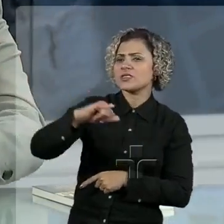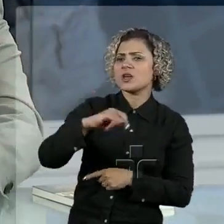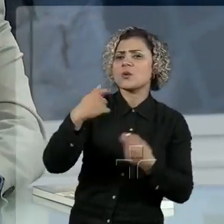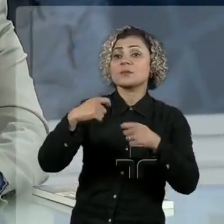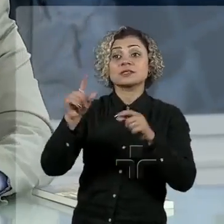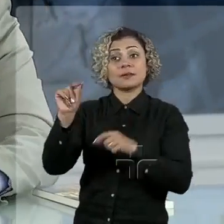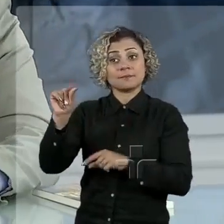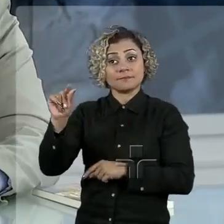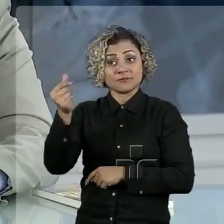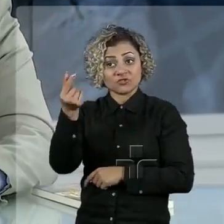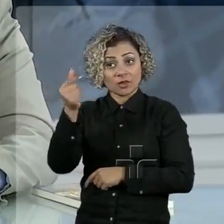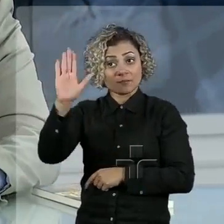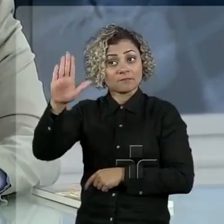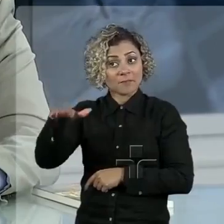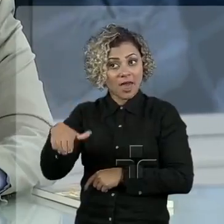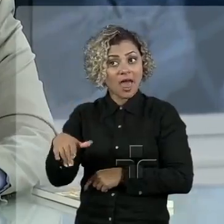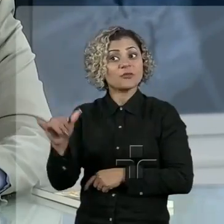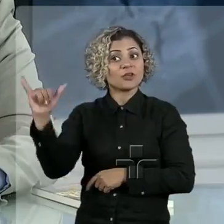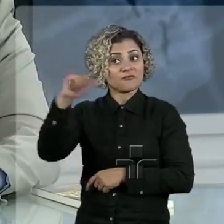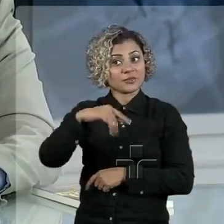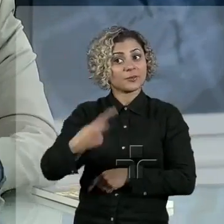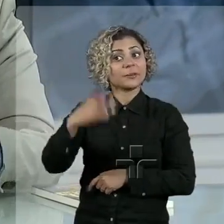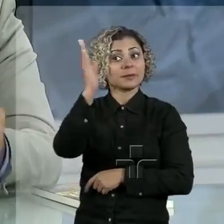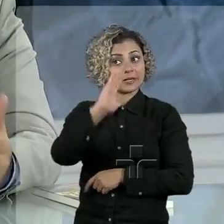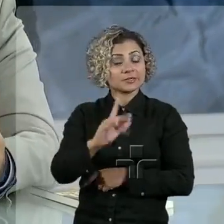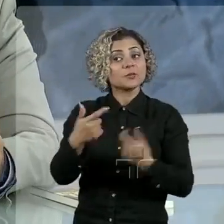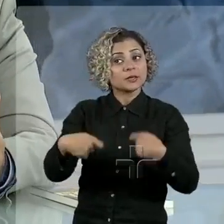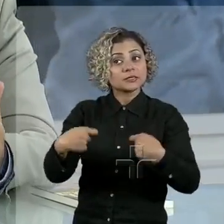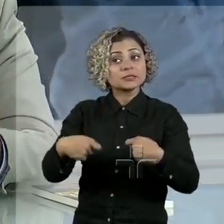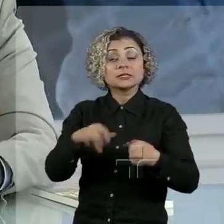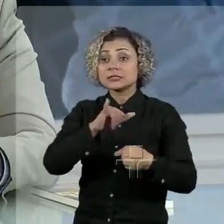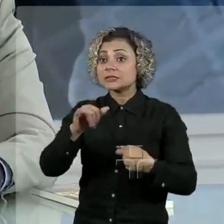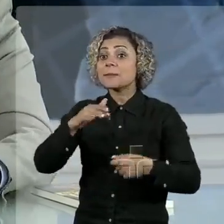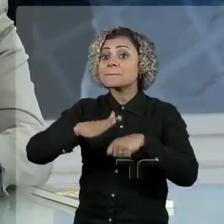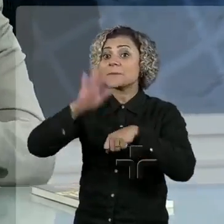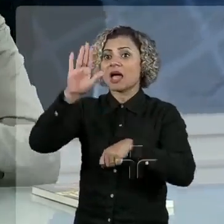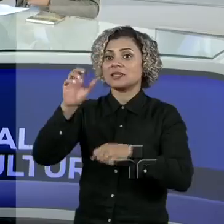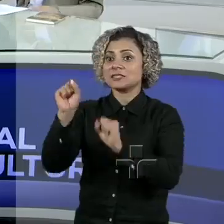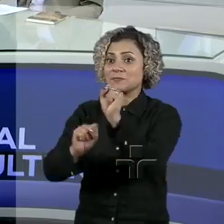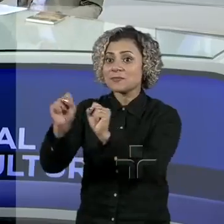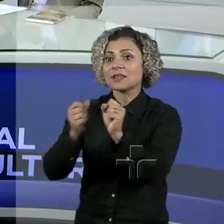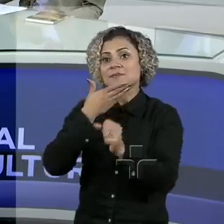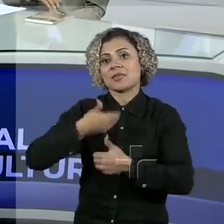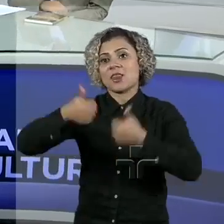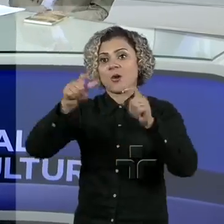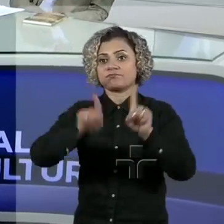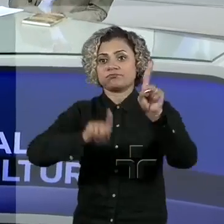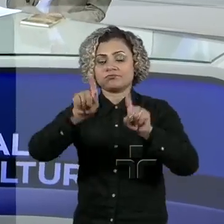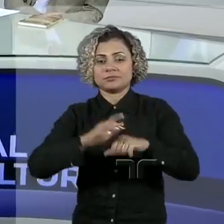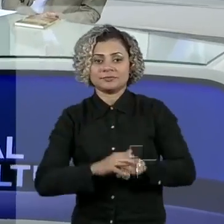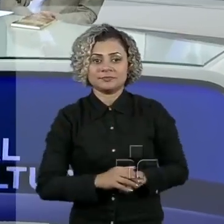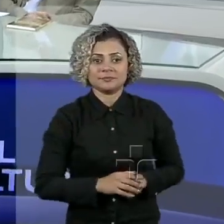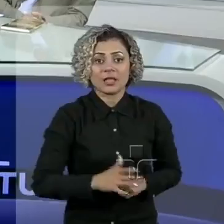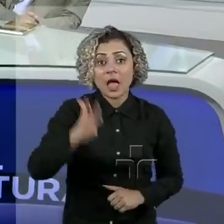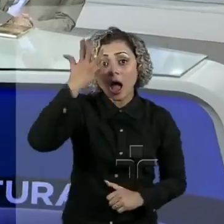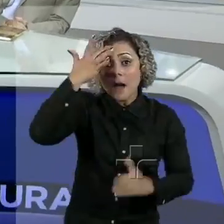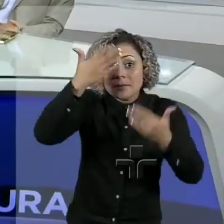o preço das passagens de avião no Brasil. Então, quanto mais companhias, melhor. E começa amanhã